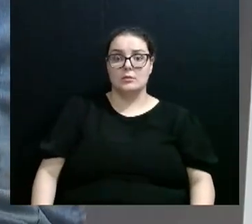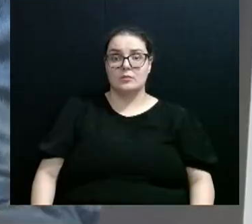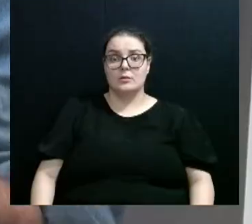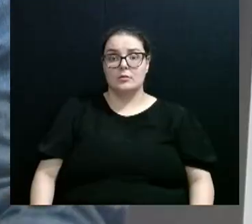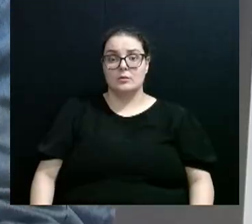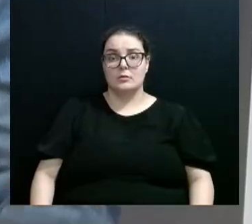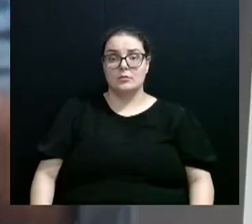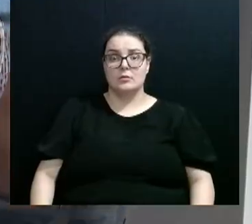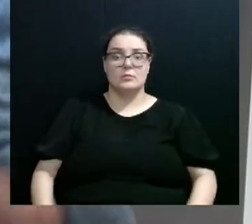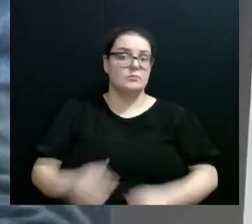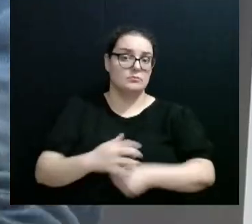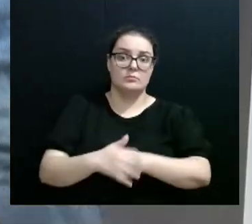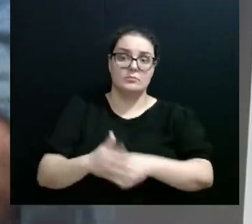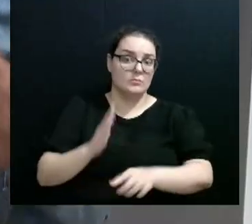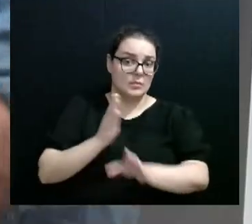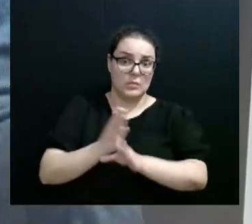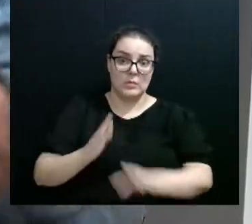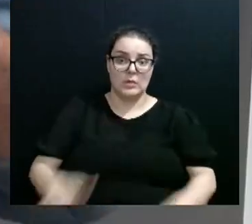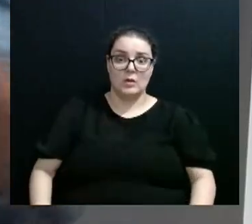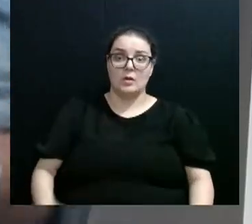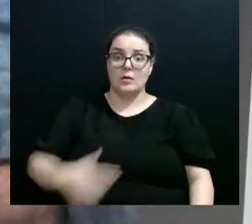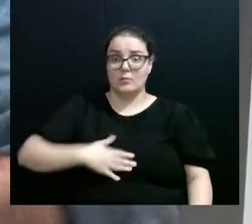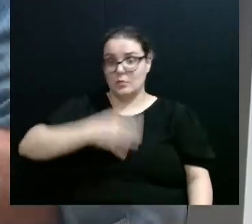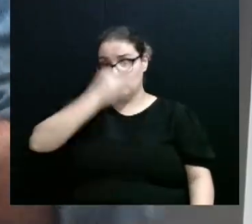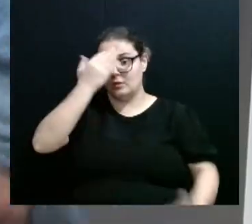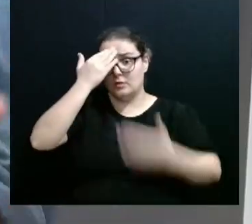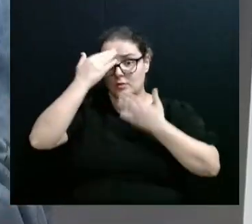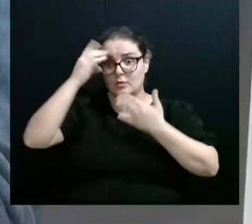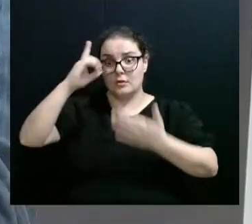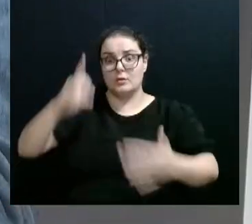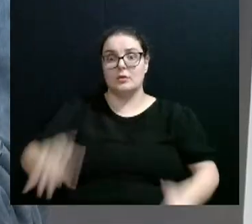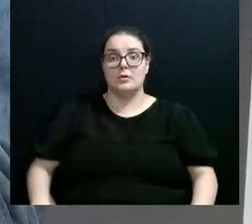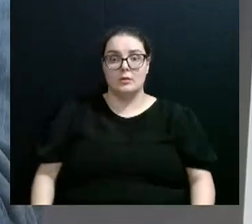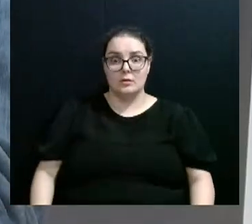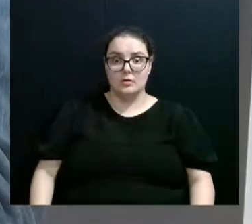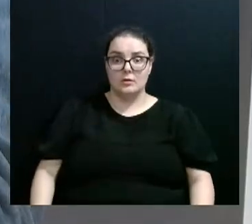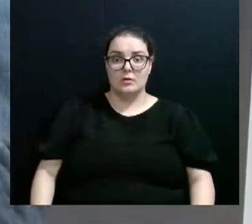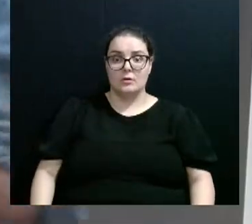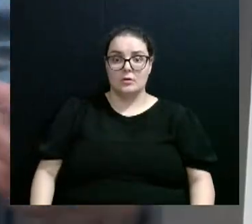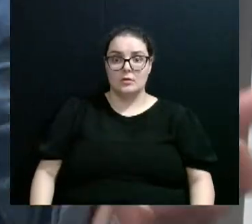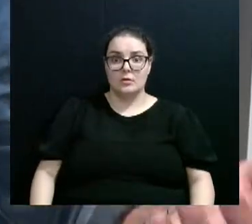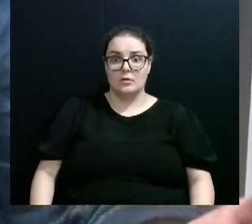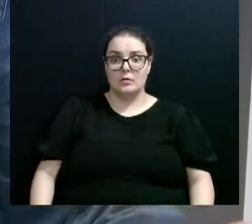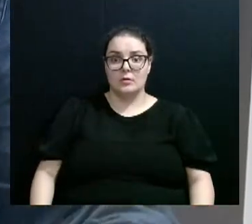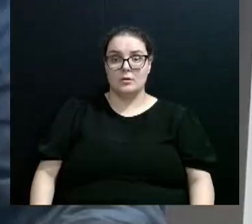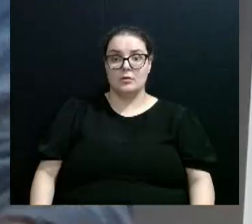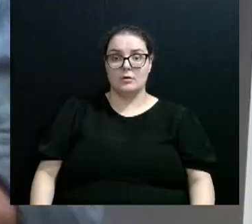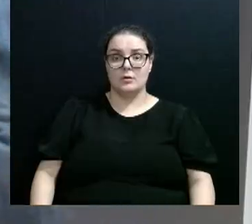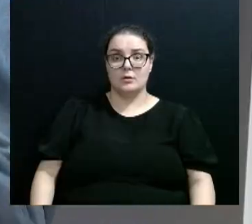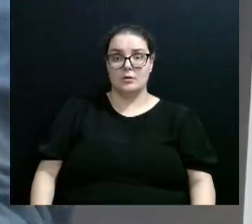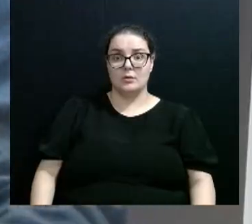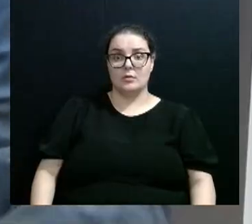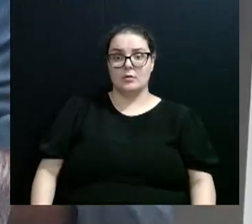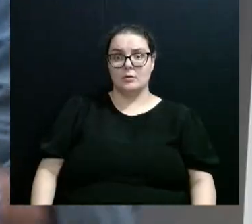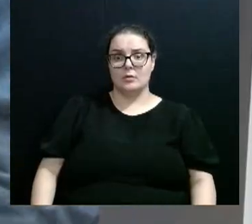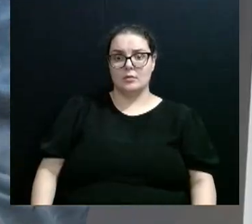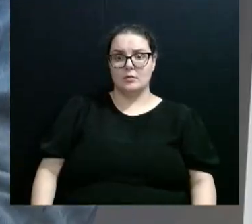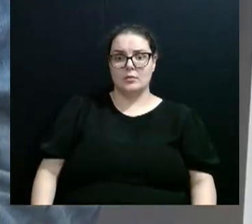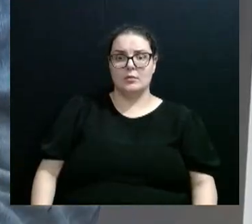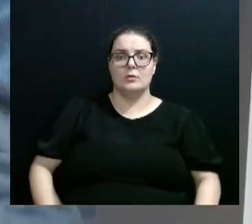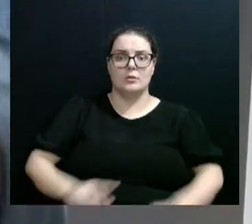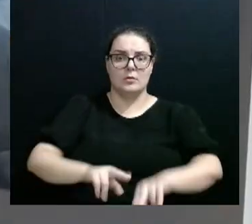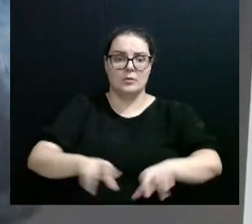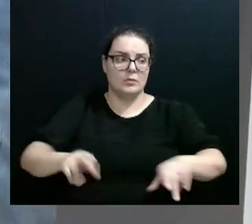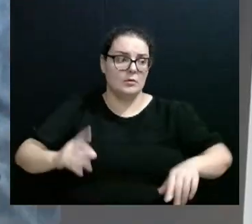digitalizado. Para minha sorte, graças a Deus, eu estava naquele sistema nervoso, que não é mais nem normal estar nervoso, mas eu vi tanta viatura, eu falei, pô, o que está acontecendo,